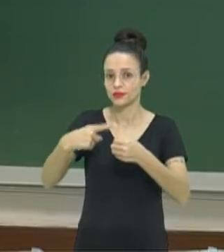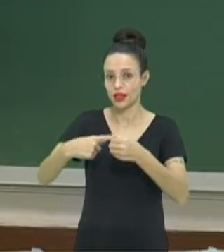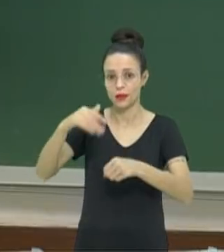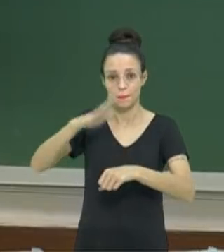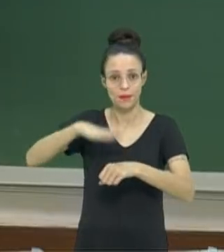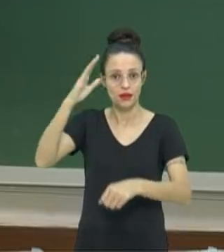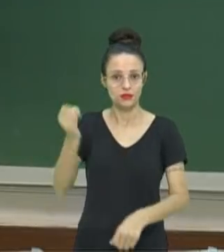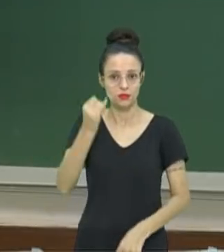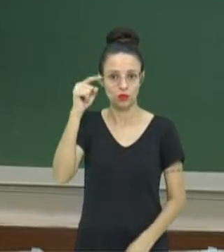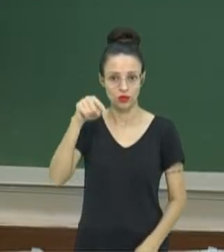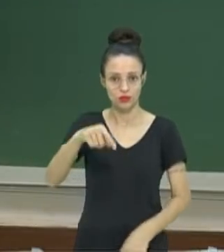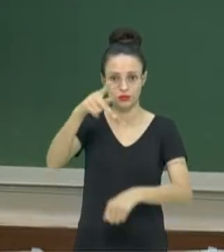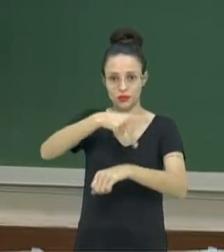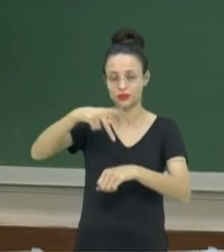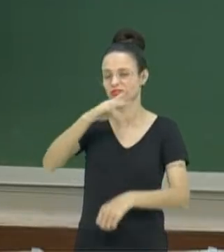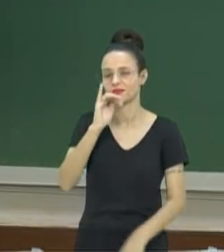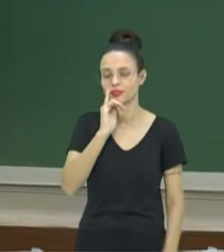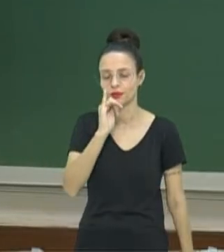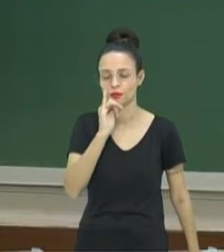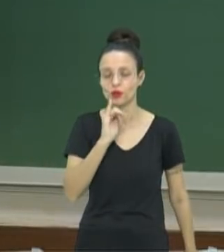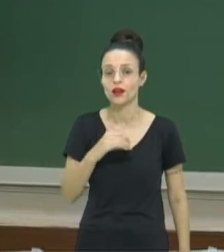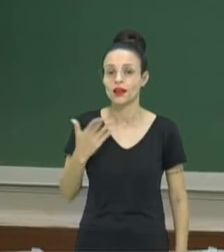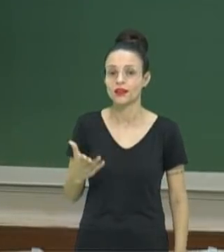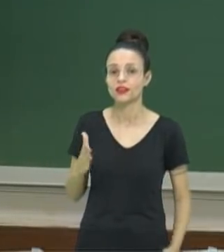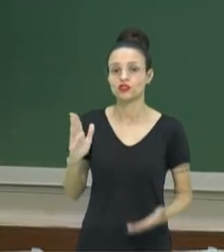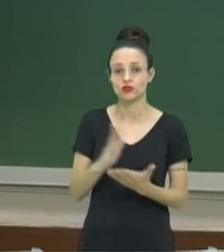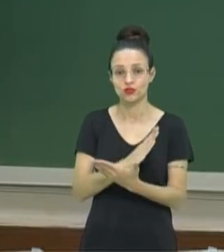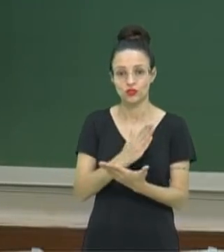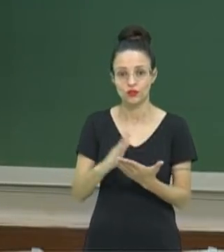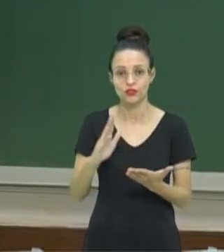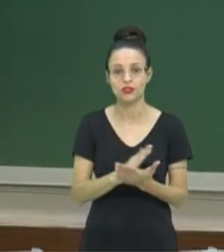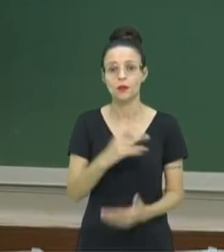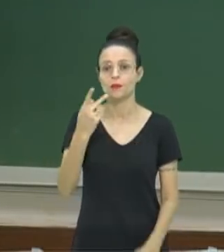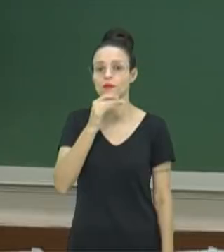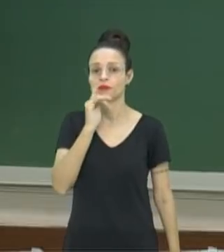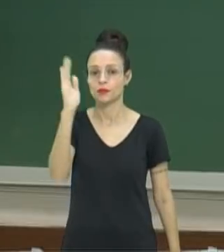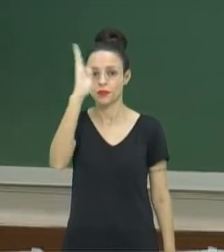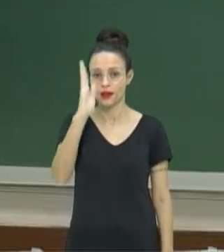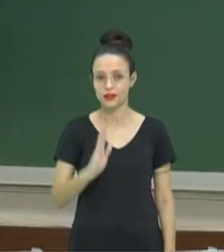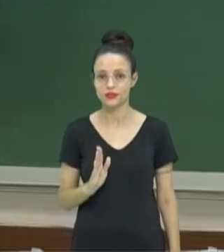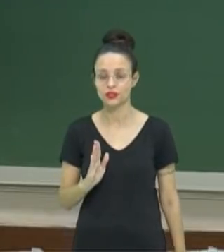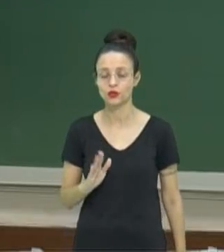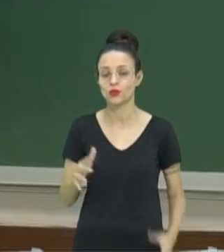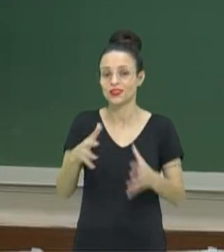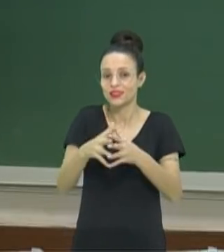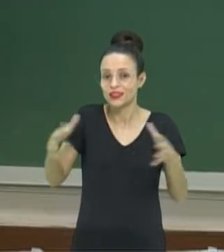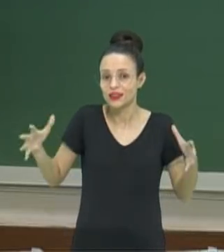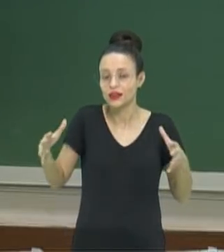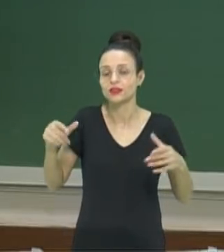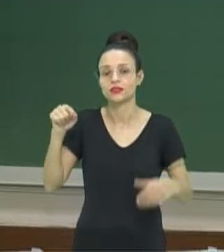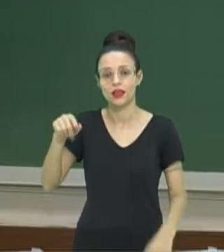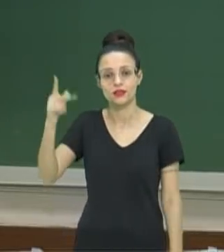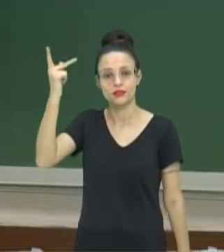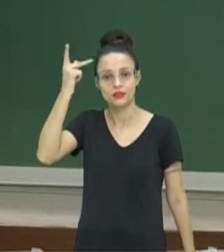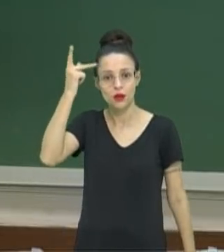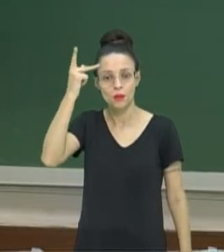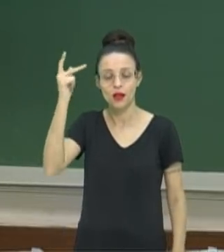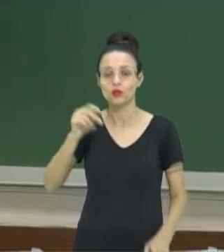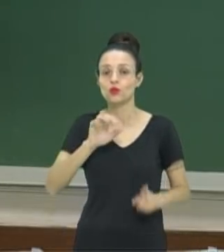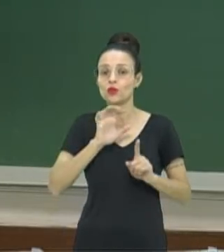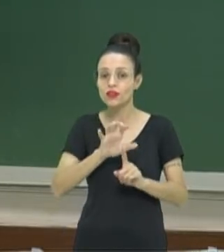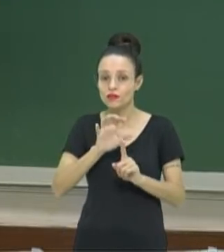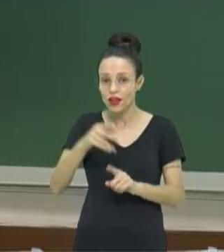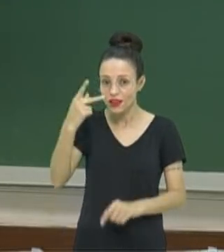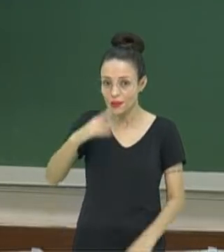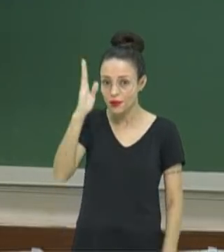importante daquele país, por exemplo. Aí nós temos divisão, no caso do Brasil. Grande metrópole nacional, São Paulo, ela influencia não